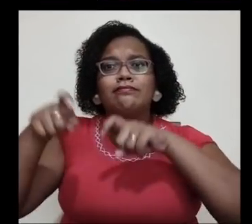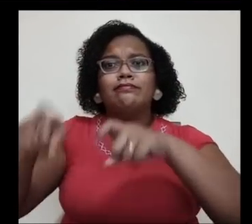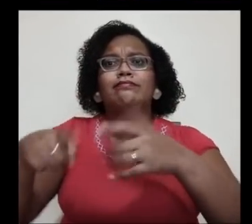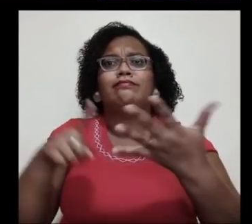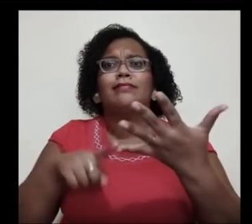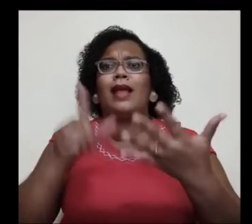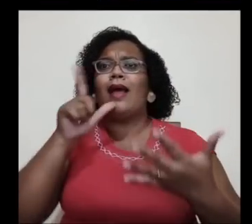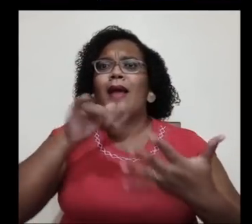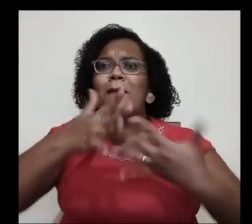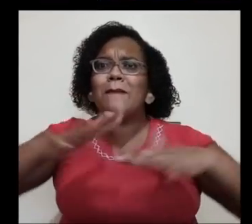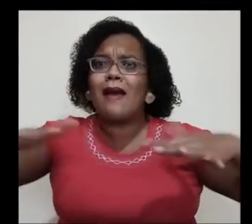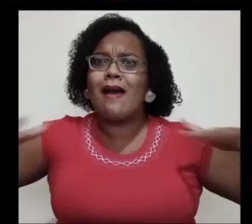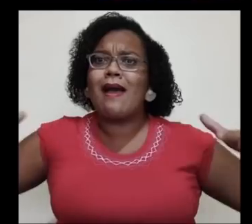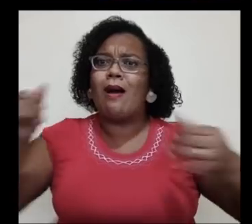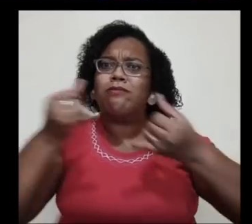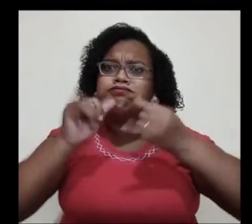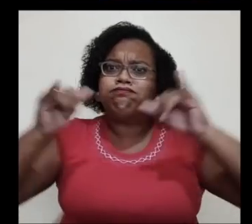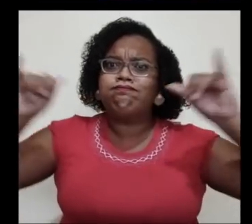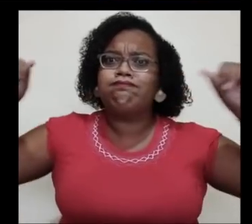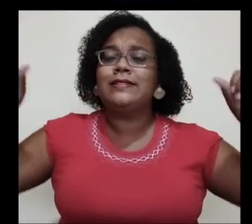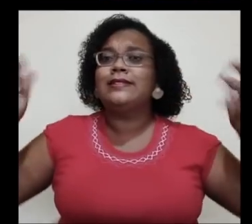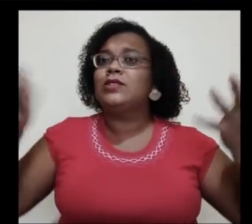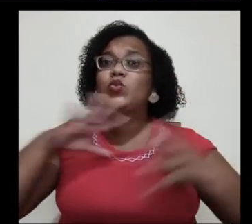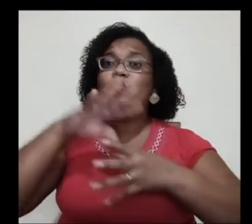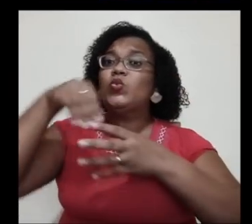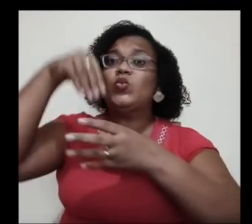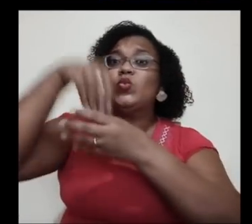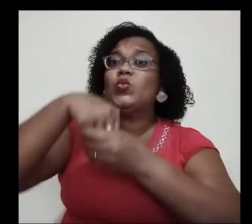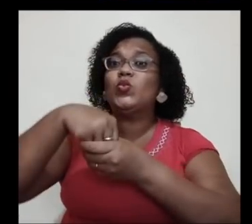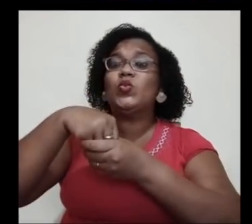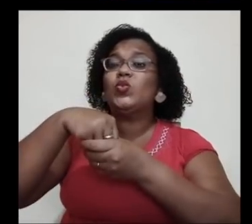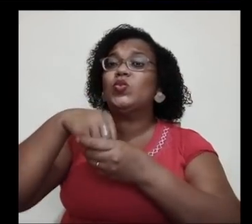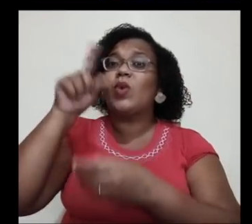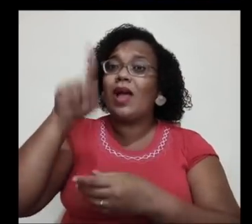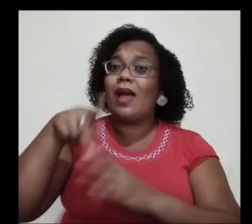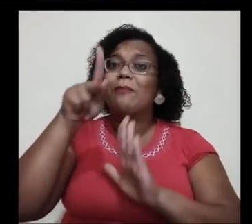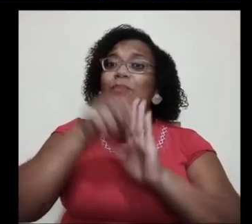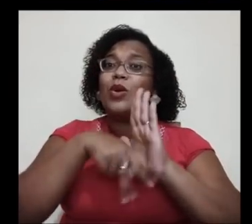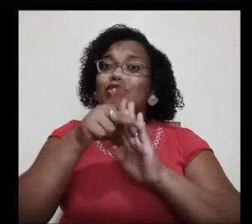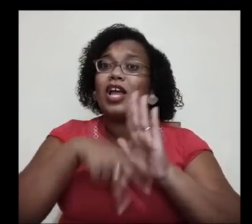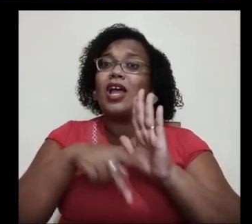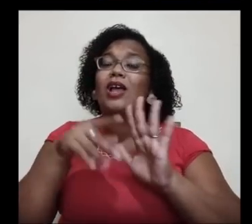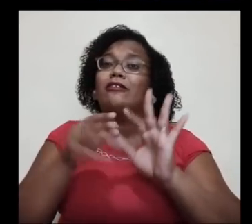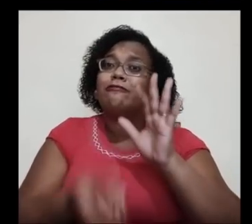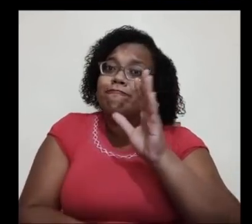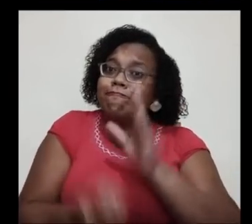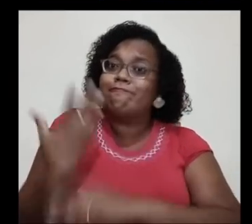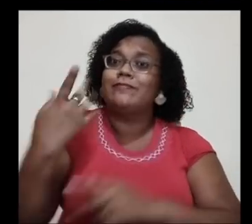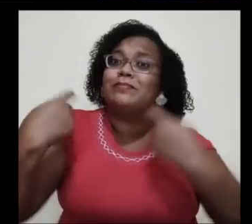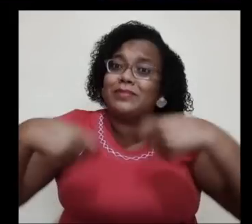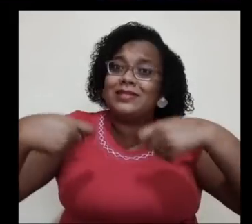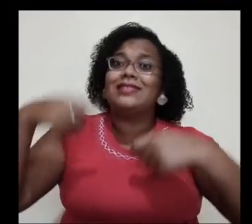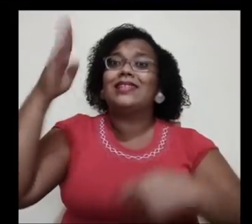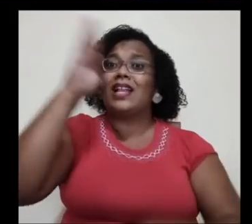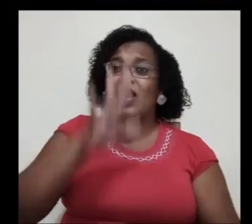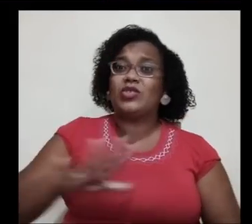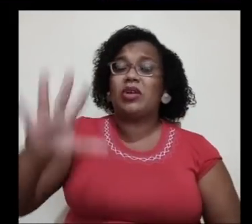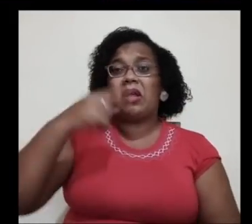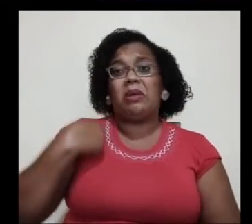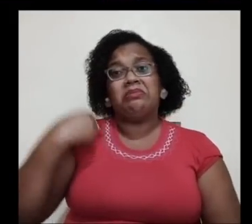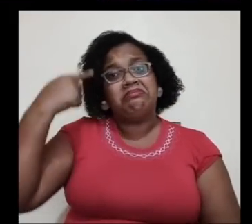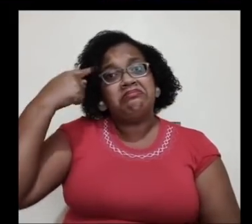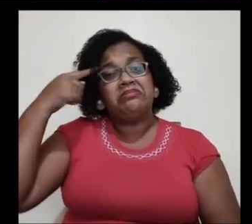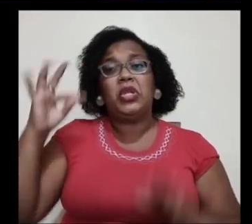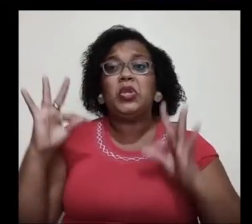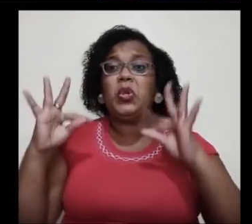da energia. Portanto, tudo isso passa por construir um projeto nacional que nós acho que todos devemos